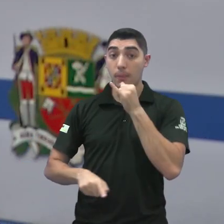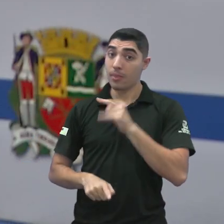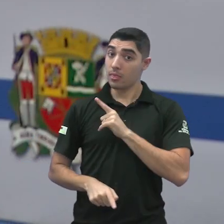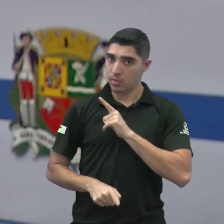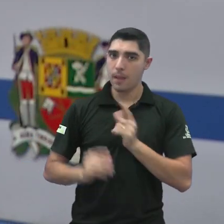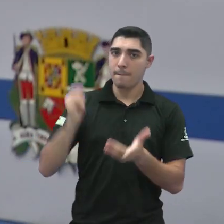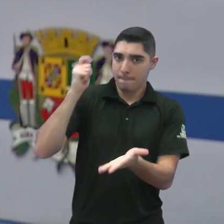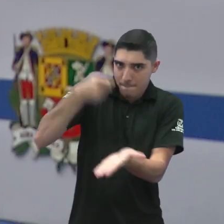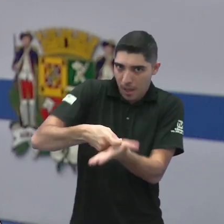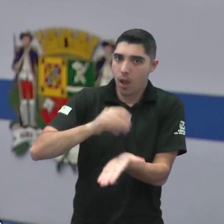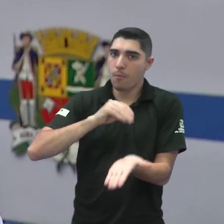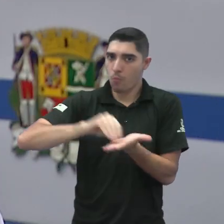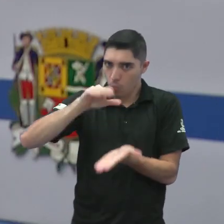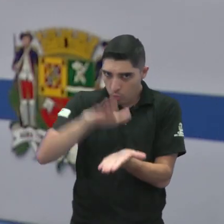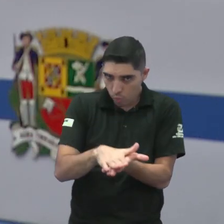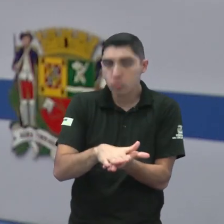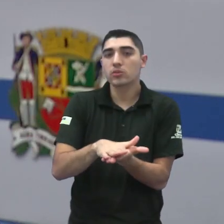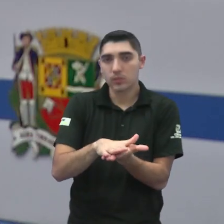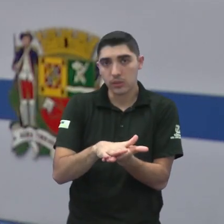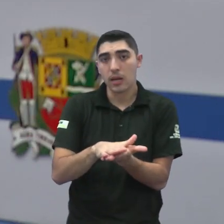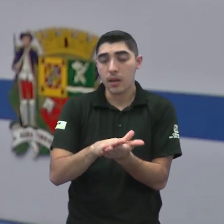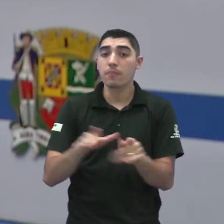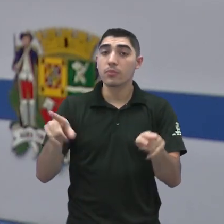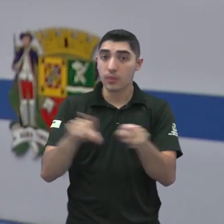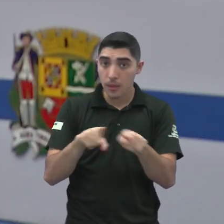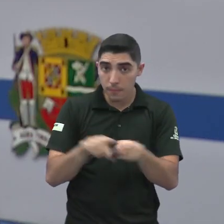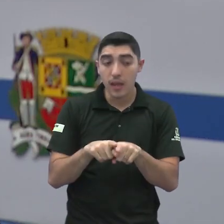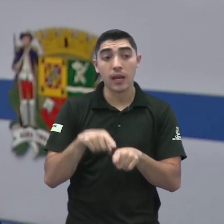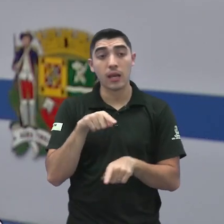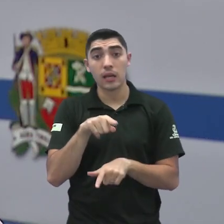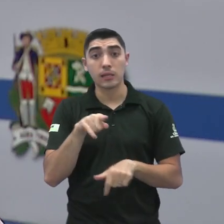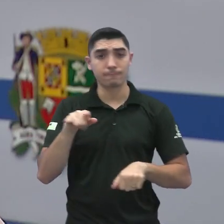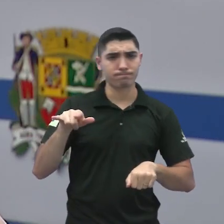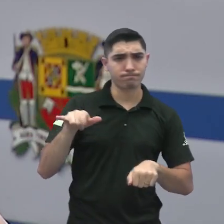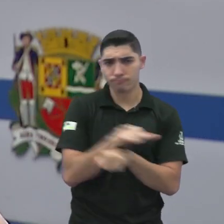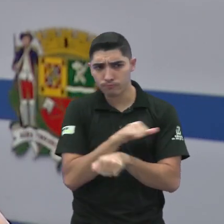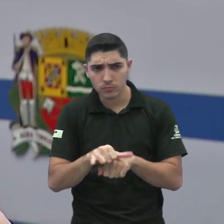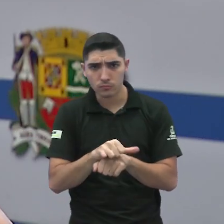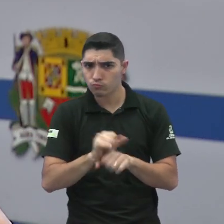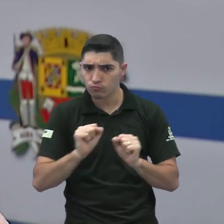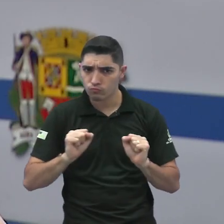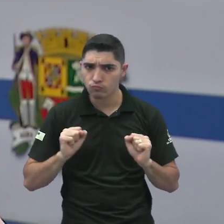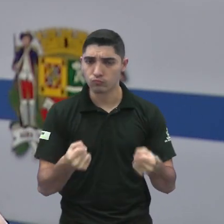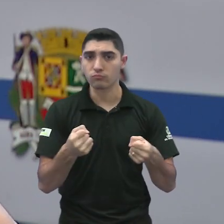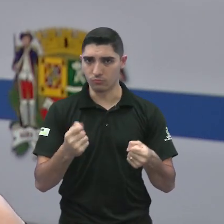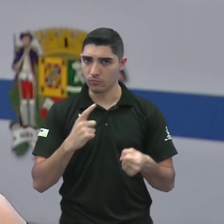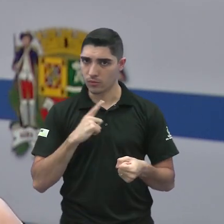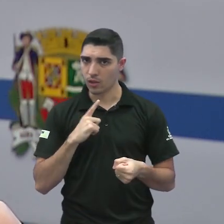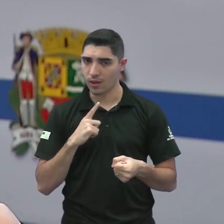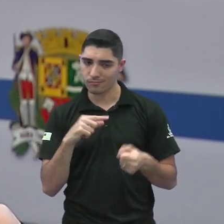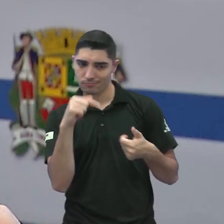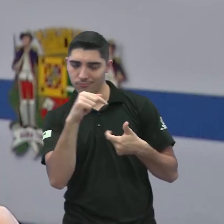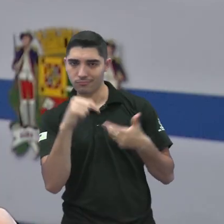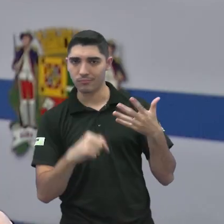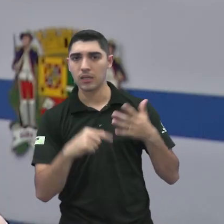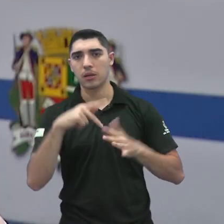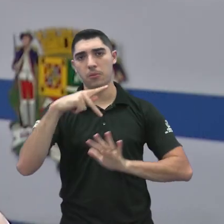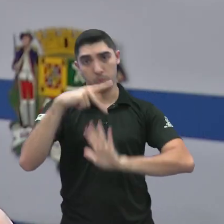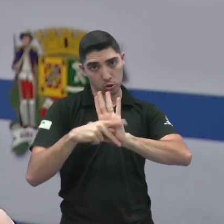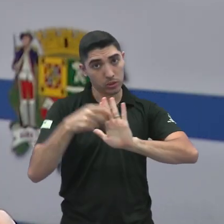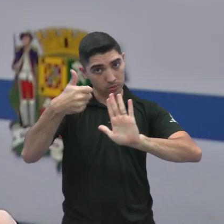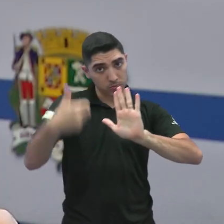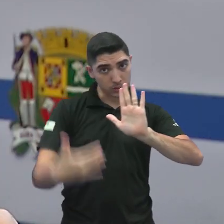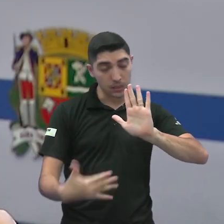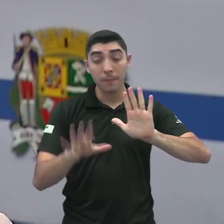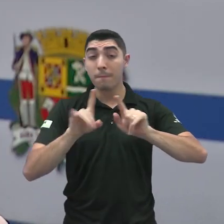você tem as multas, tem reincidência e até medidas mais enérgicas em relação a isso. Mas o